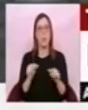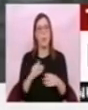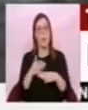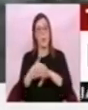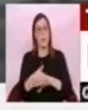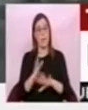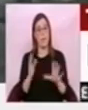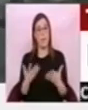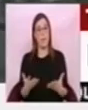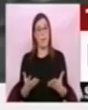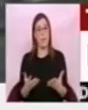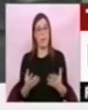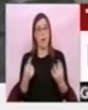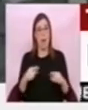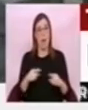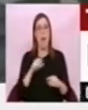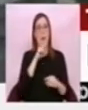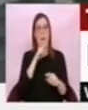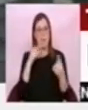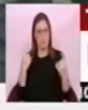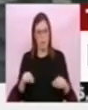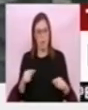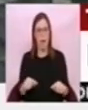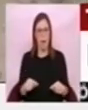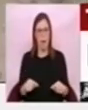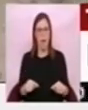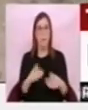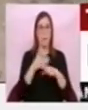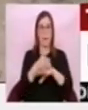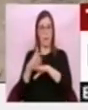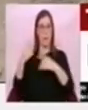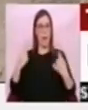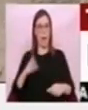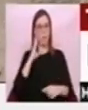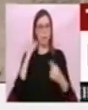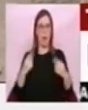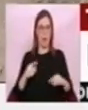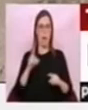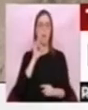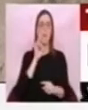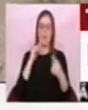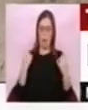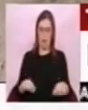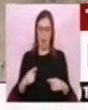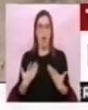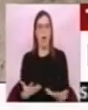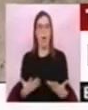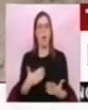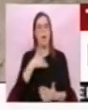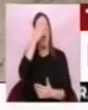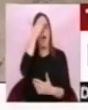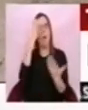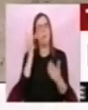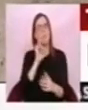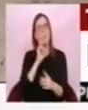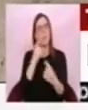intervenção, que felizmente há uma capacidade para intervir e com qualidade nessa intervenção. Eu acho que é